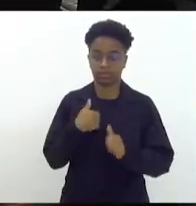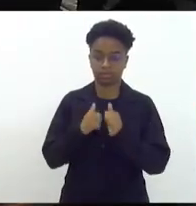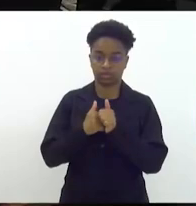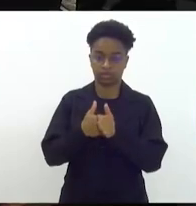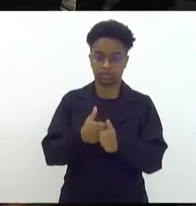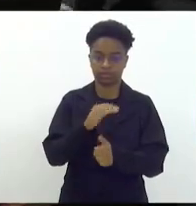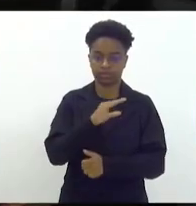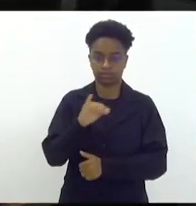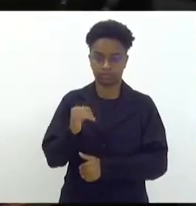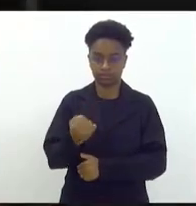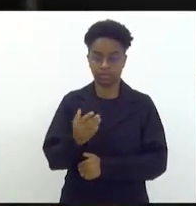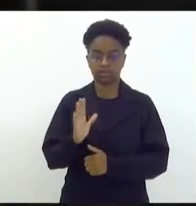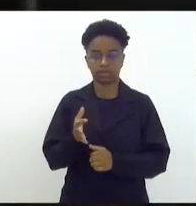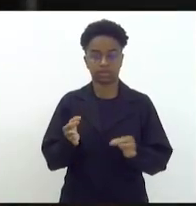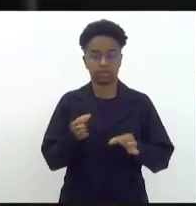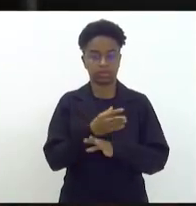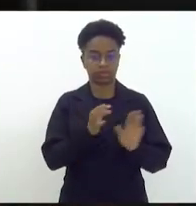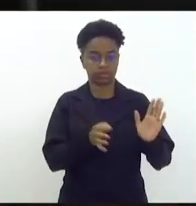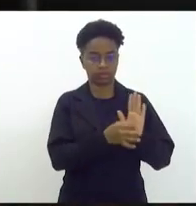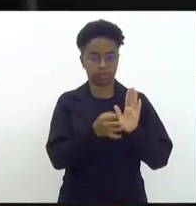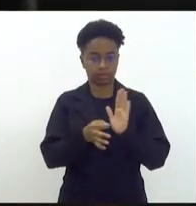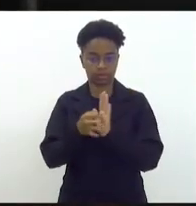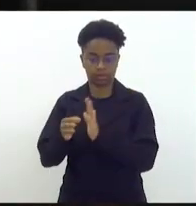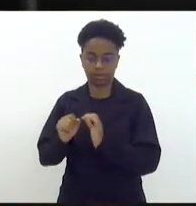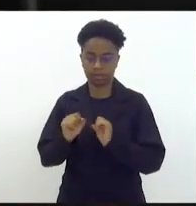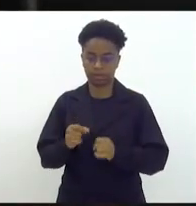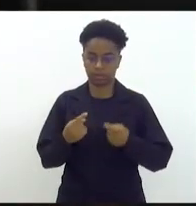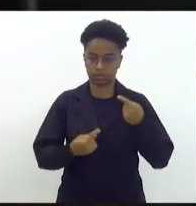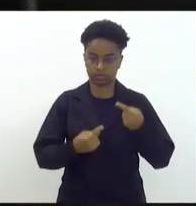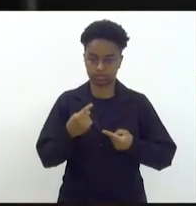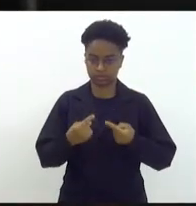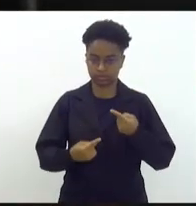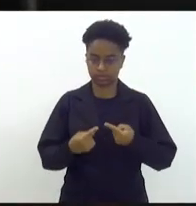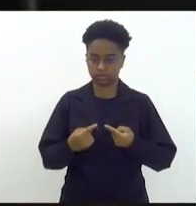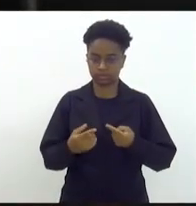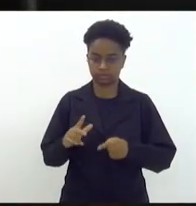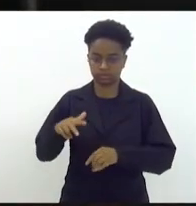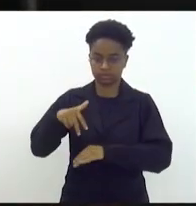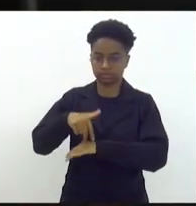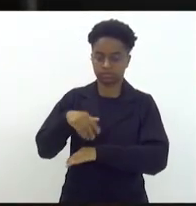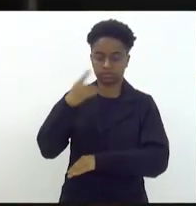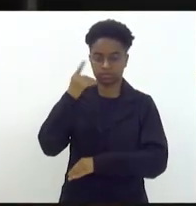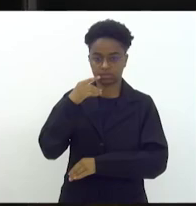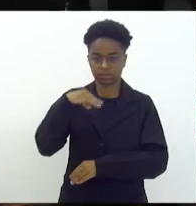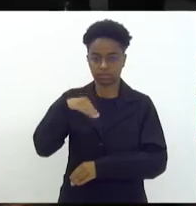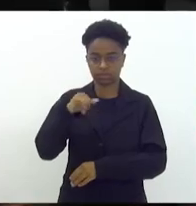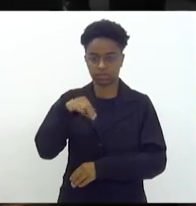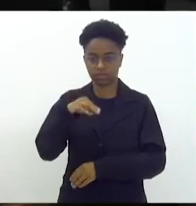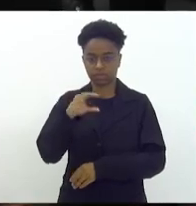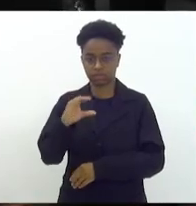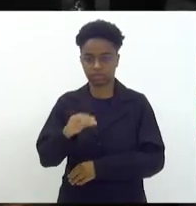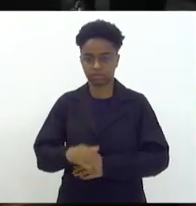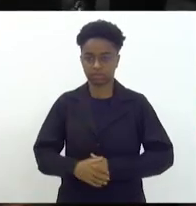Com os pareceres emitidos, em discussão. Para discutir, deputado Carlos Mink.